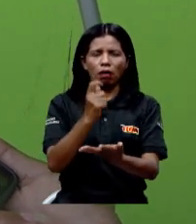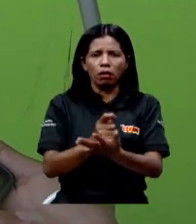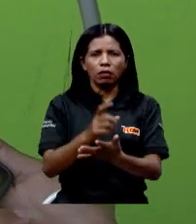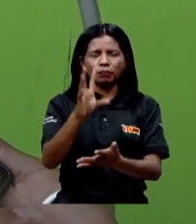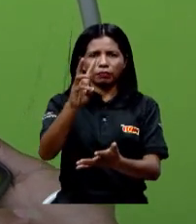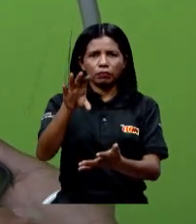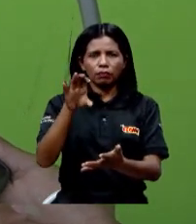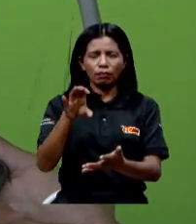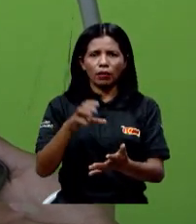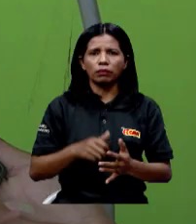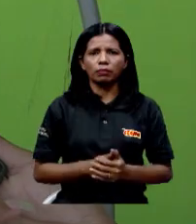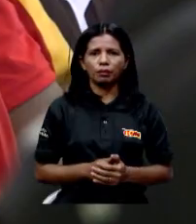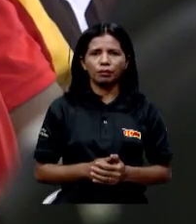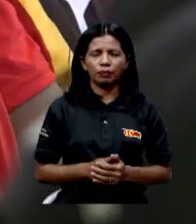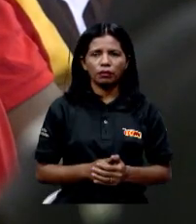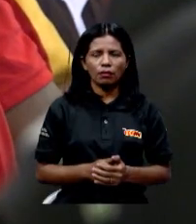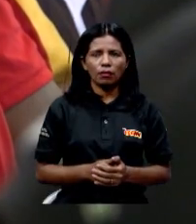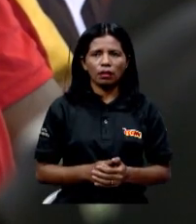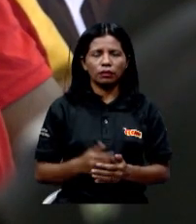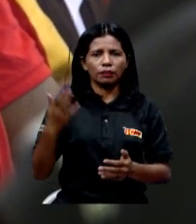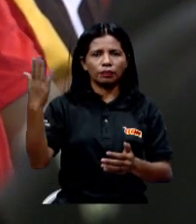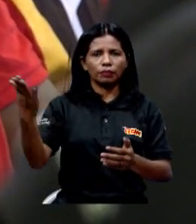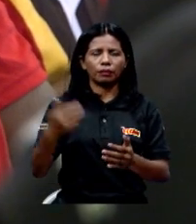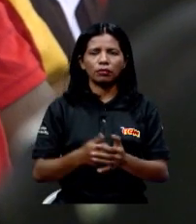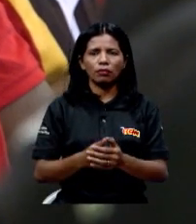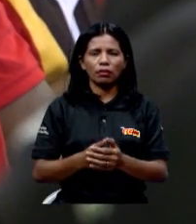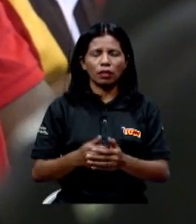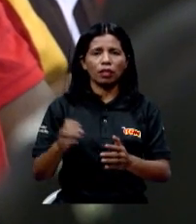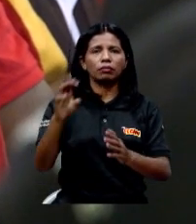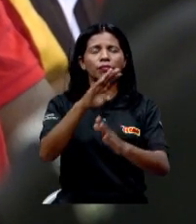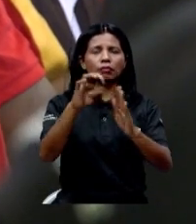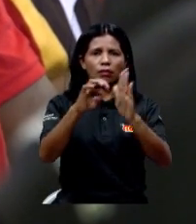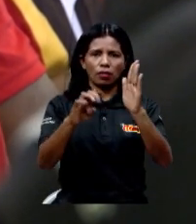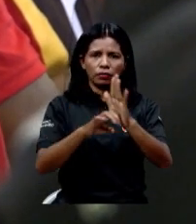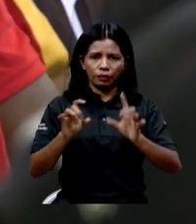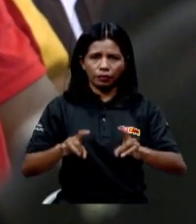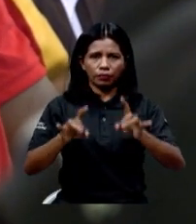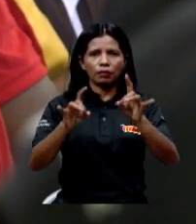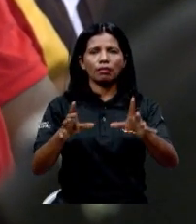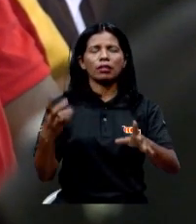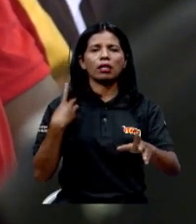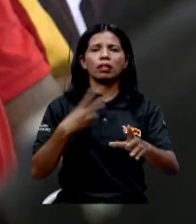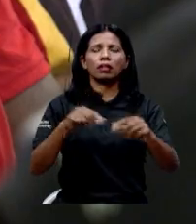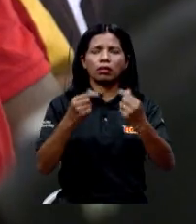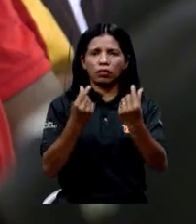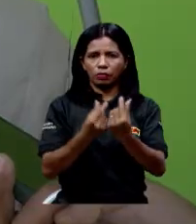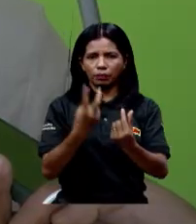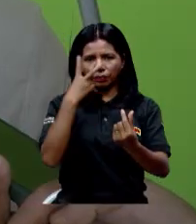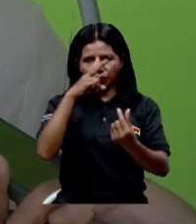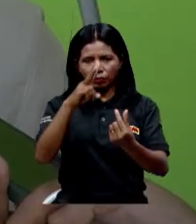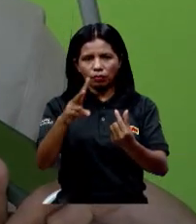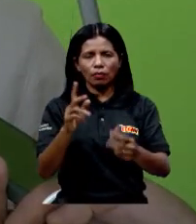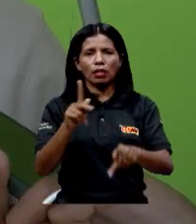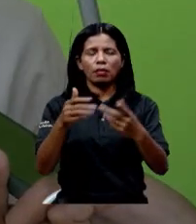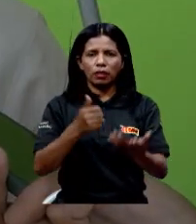sira quasi Espanya ia estado Australia toma kita ita ne ekipa mo si ne ba adiru travel asistente